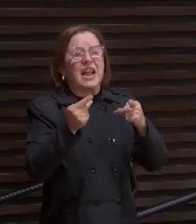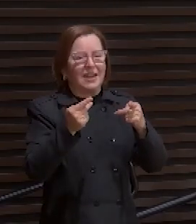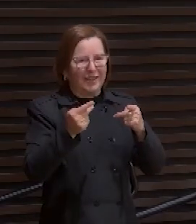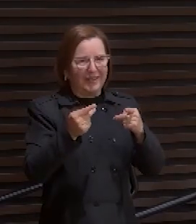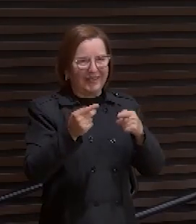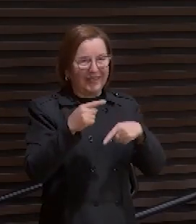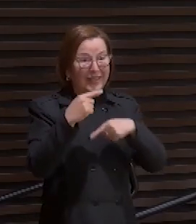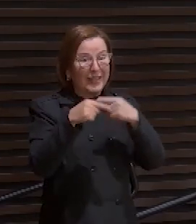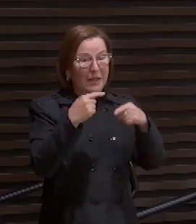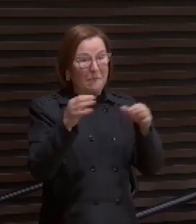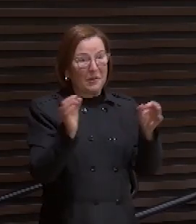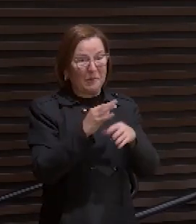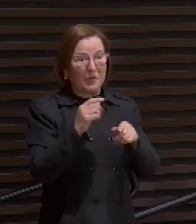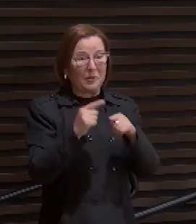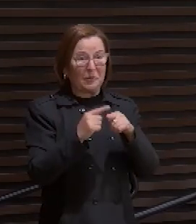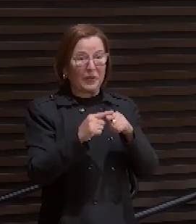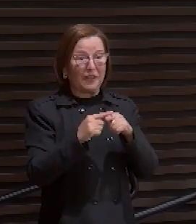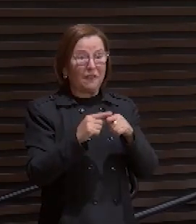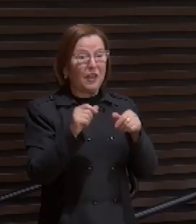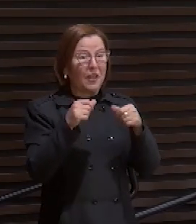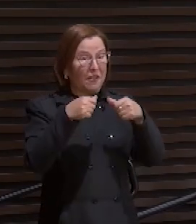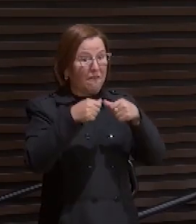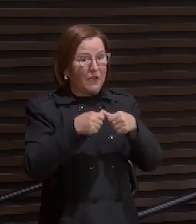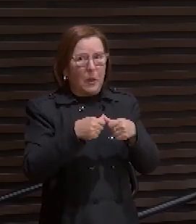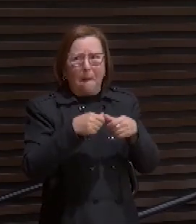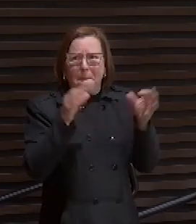que é.